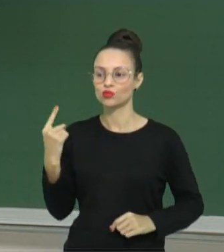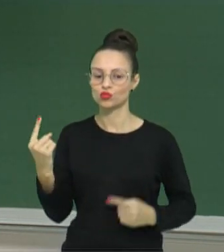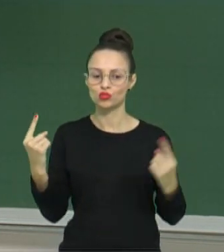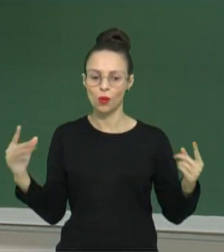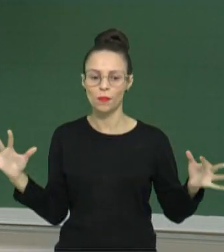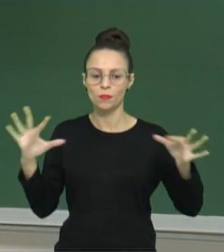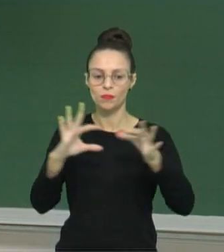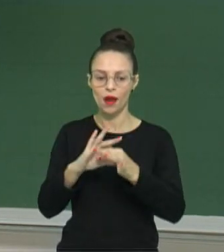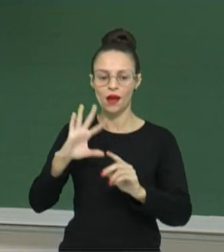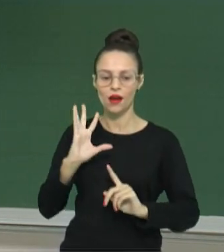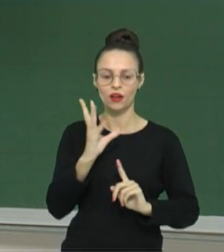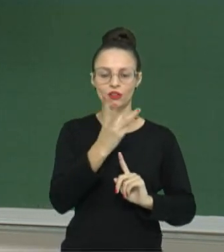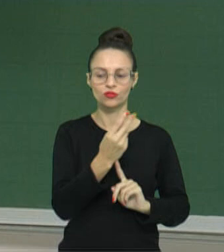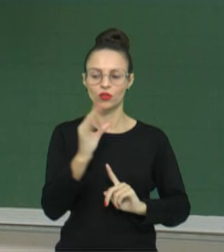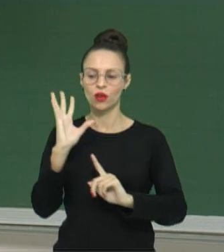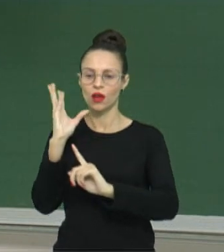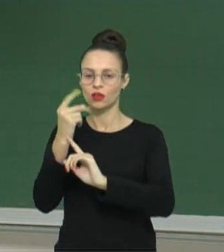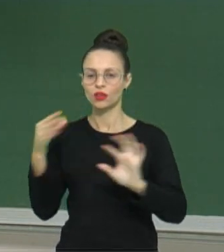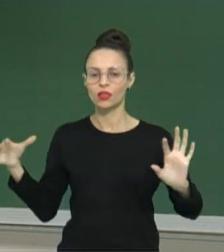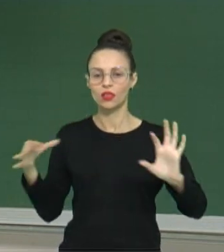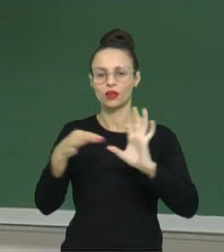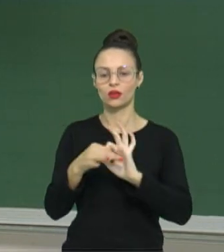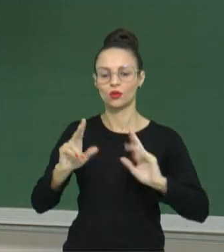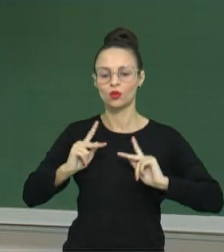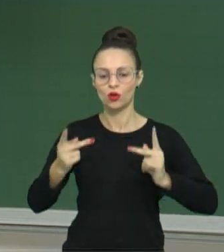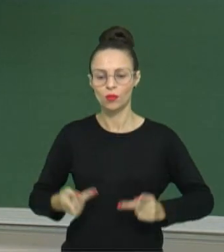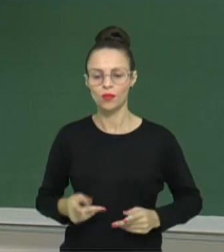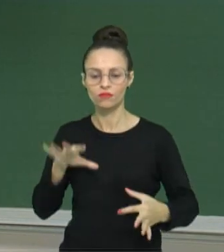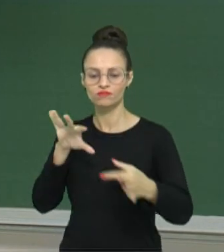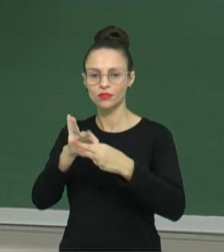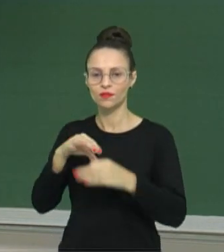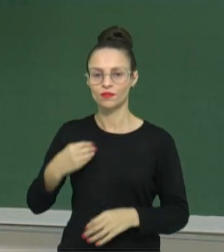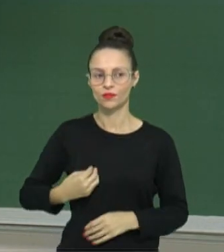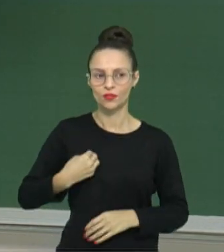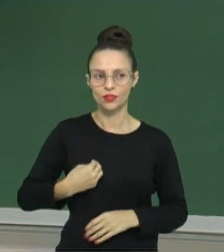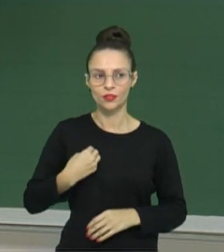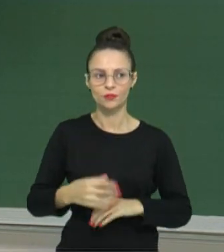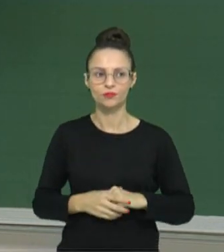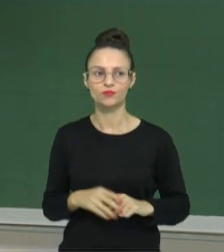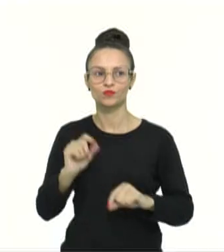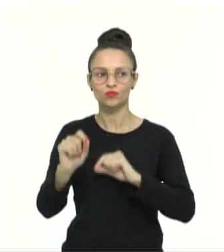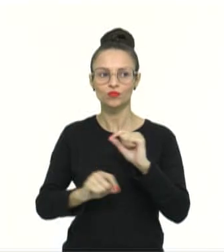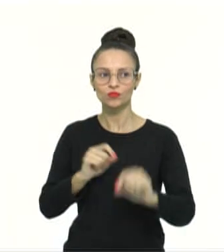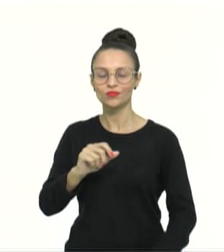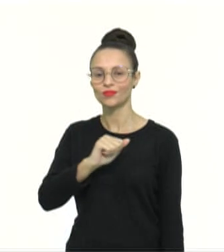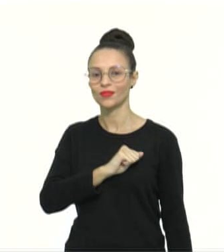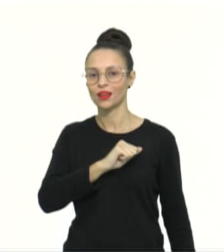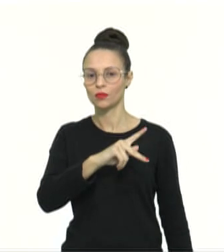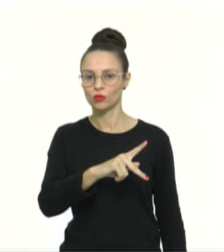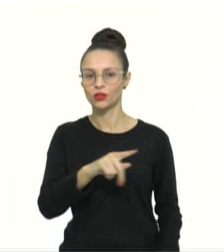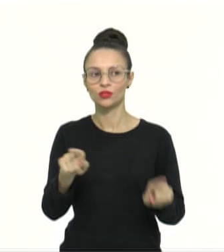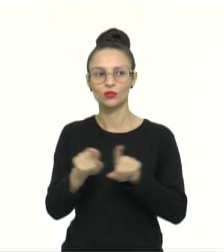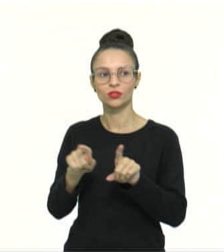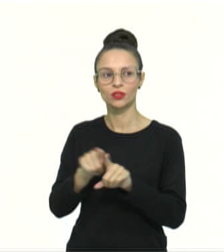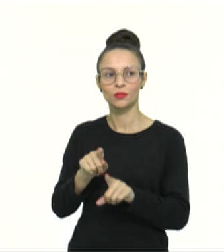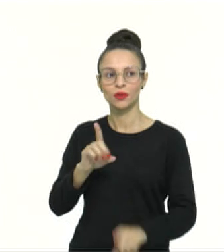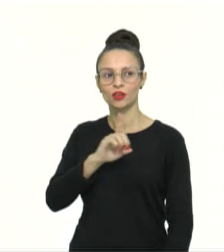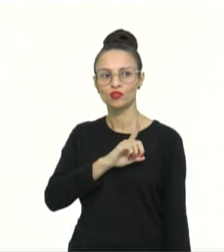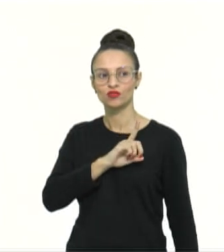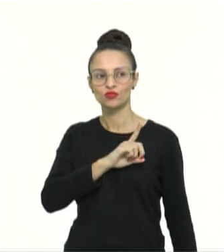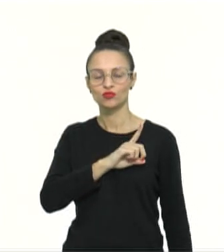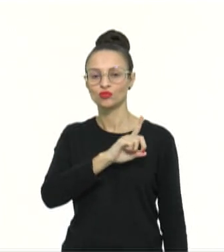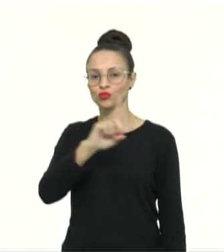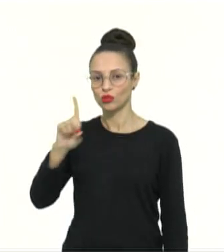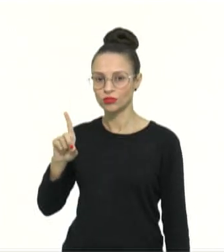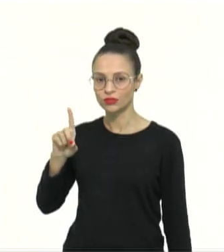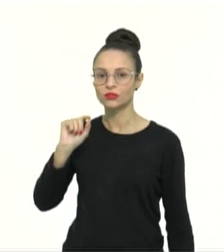artísticos que procuram reconciliar o ser humano com a vida, que são o apolíneo e o dionisíaco. Apolíneo